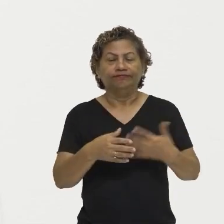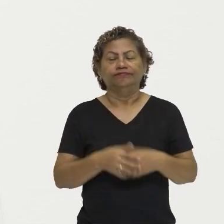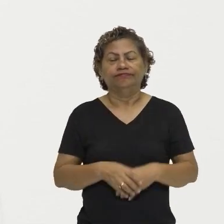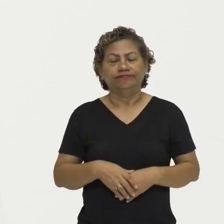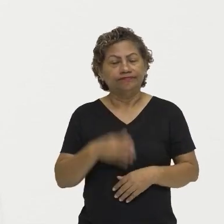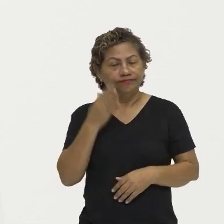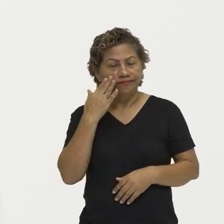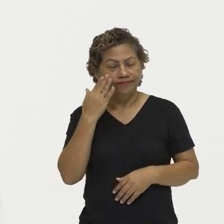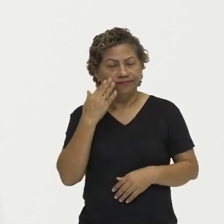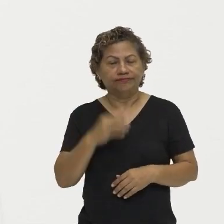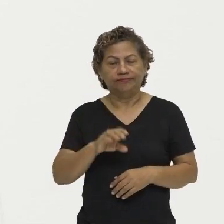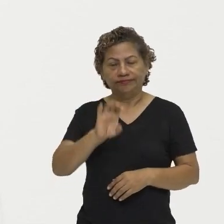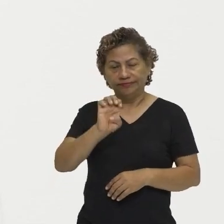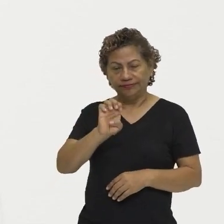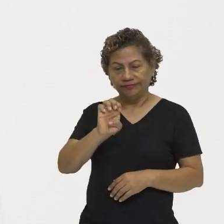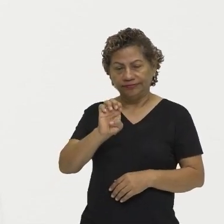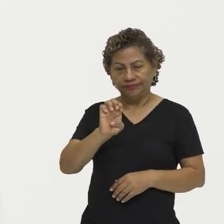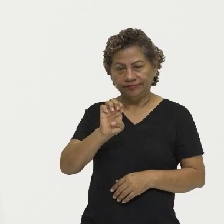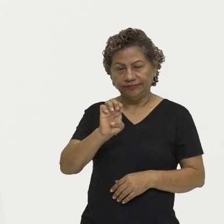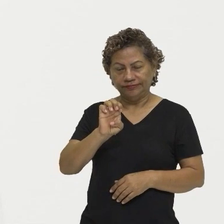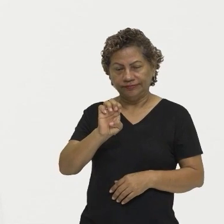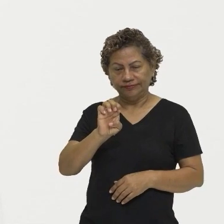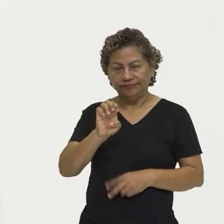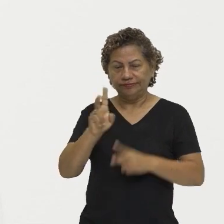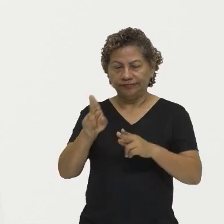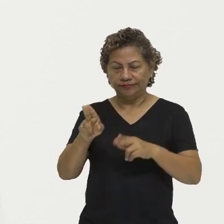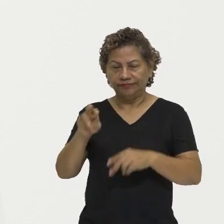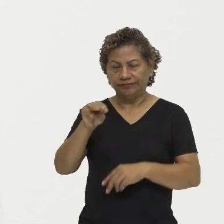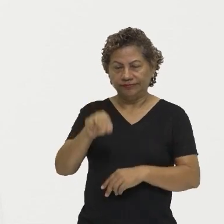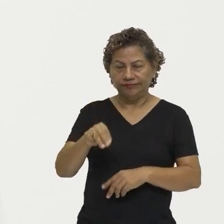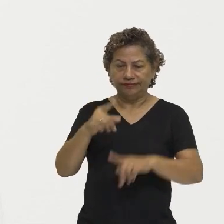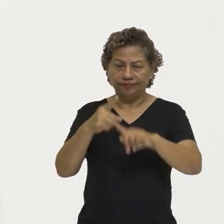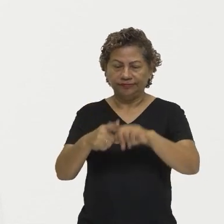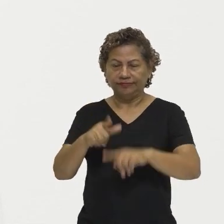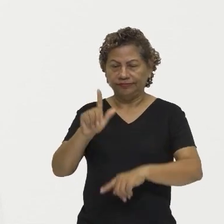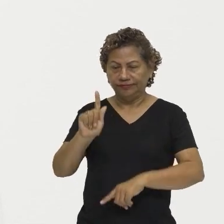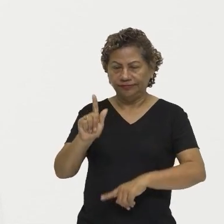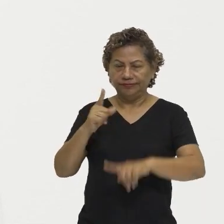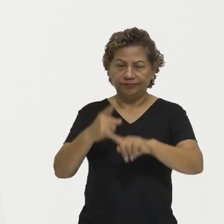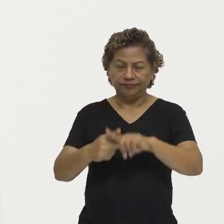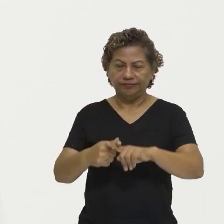mgh. Massa, aceleração da gravidade e altura.